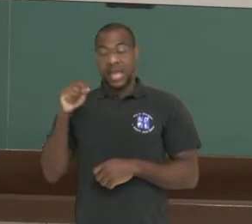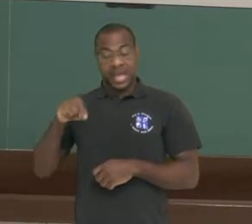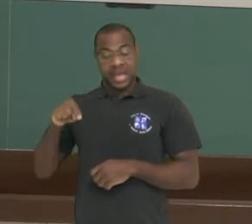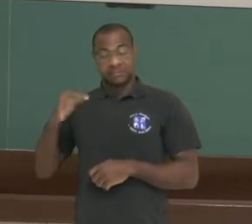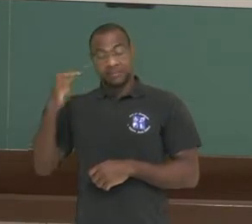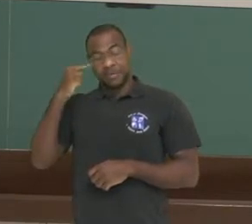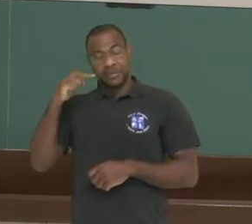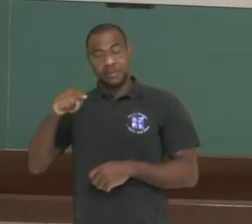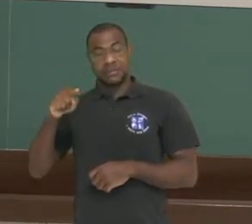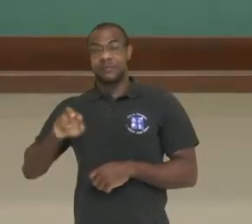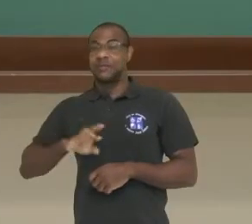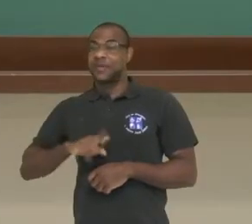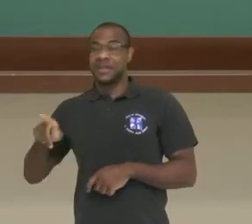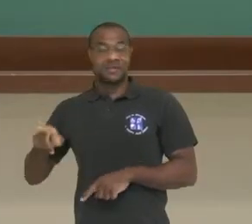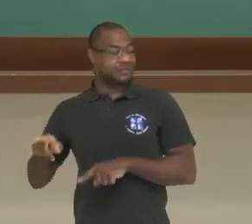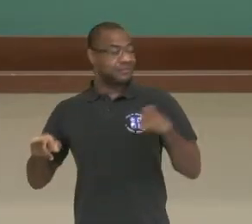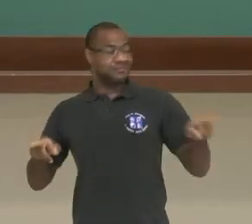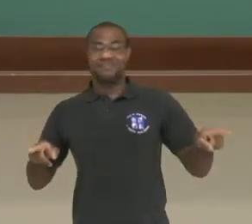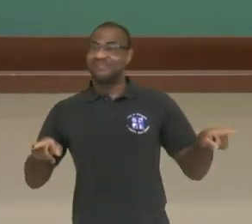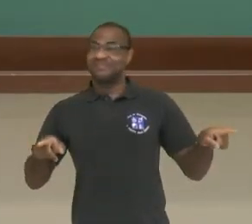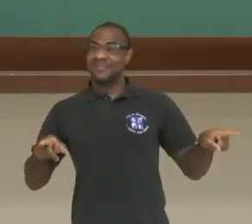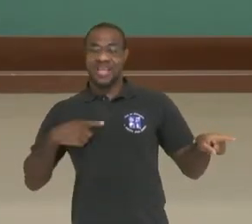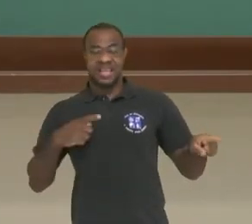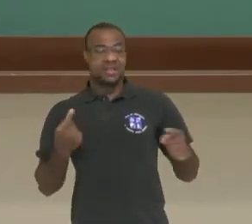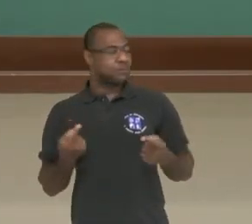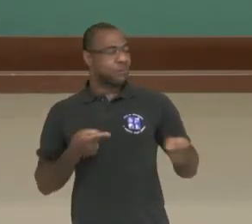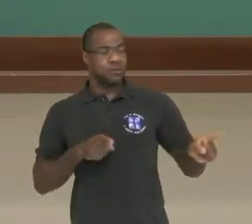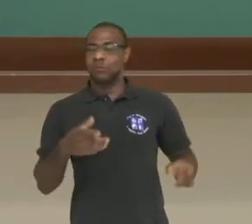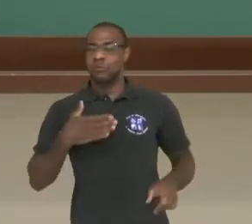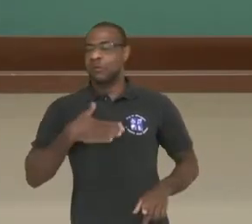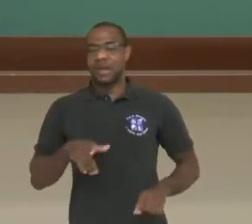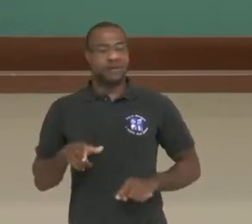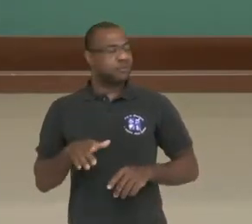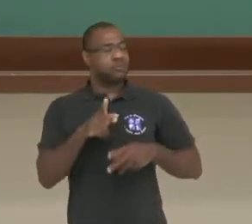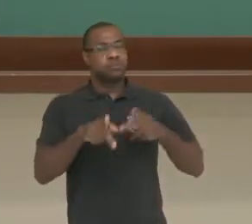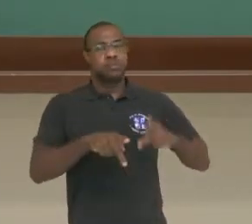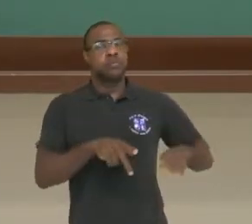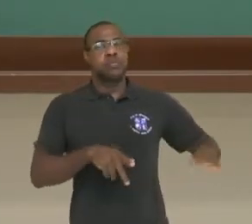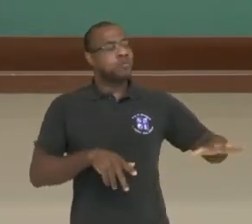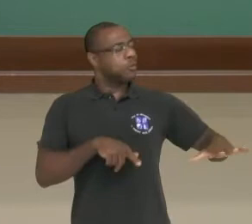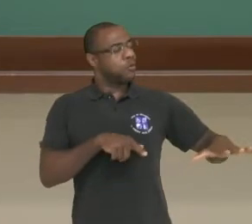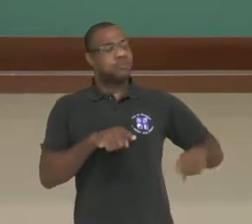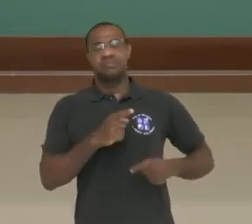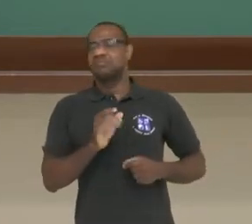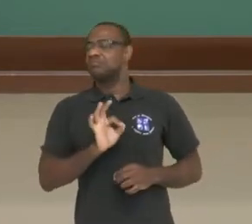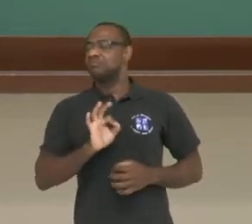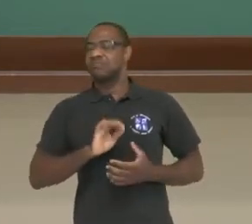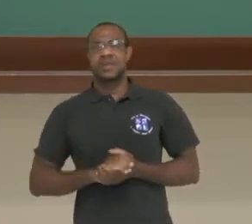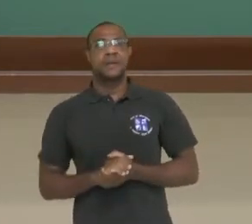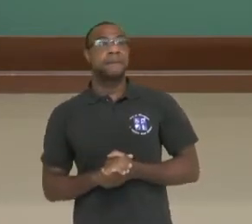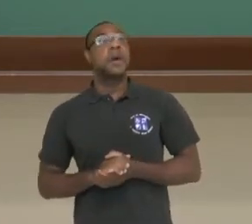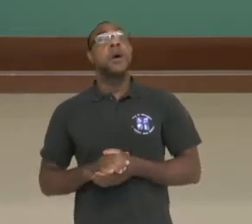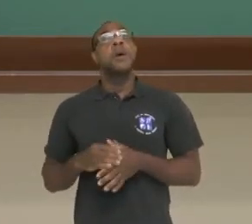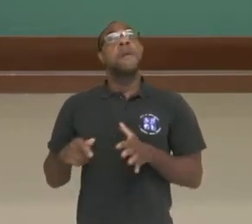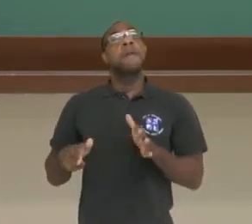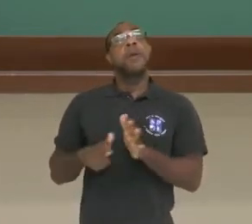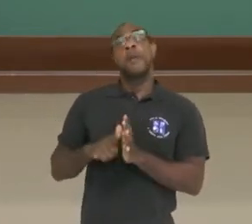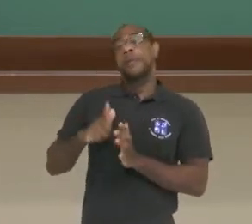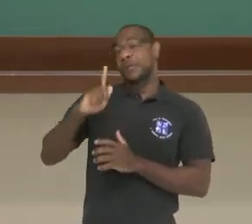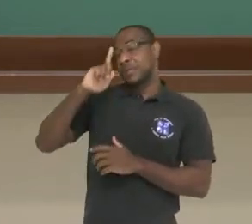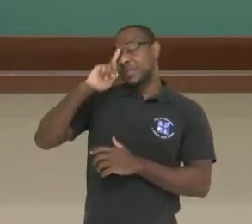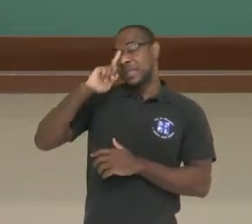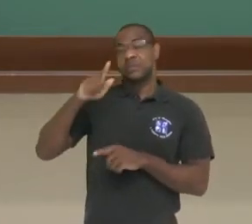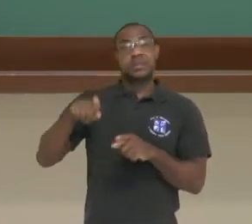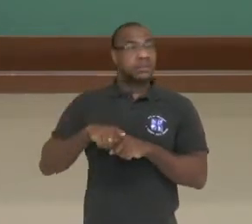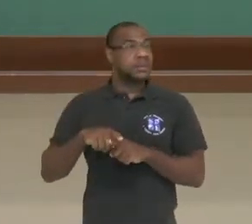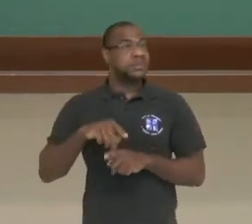romano, digo mais, os próprios gregos, quando foram dominados pelos romanos, chamavam os romanos de bárbaros. Mas como